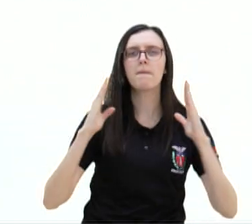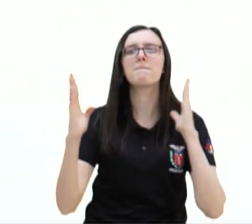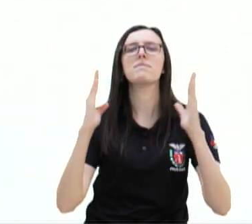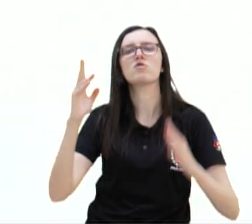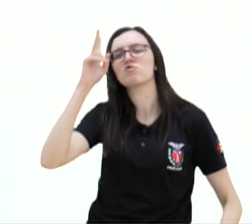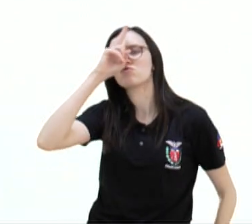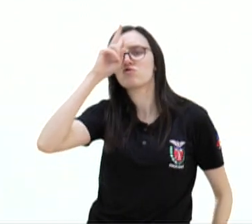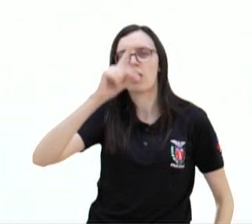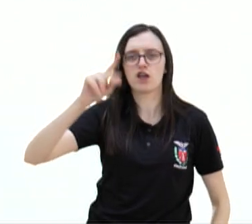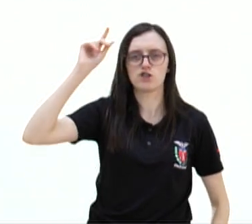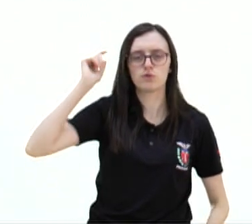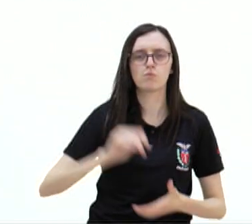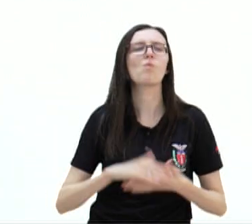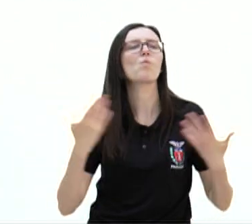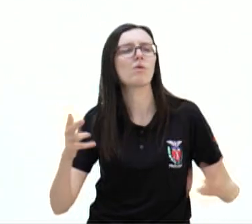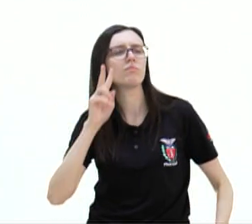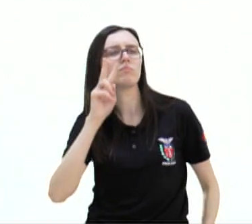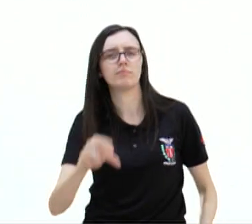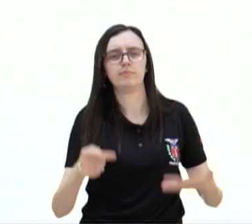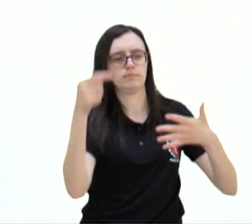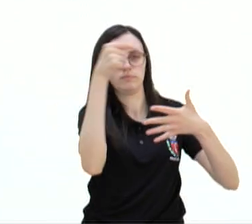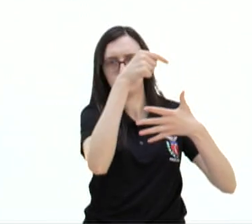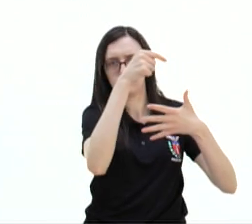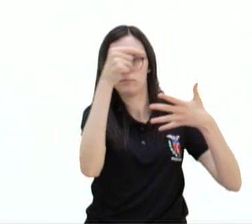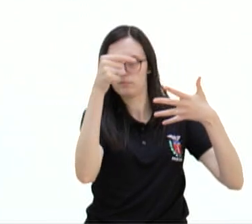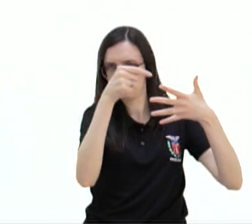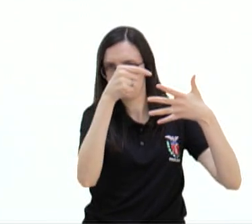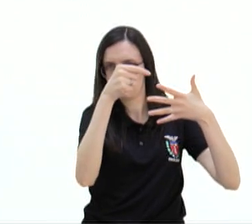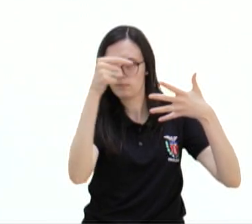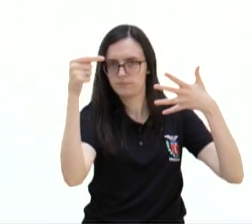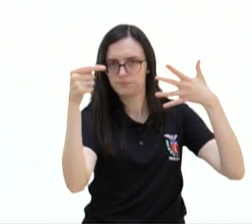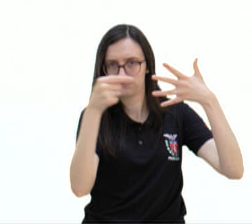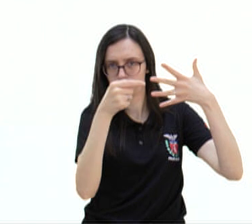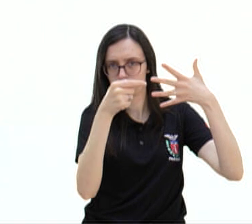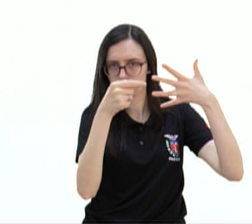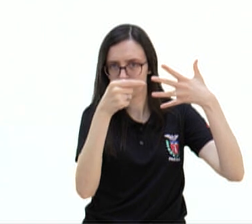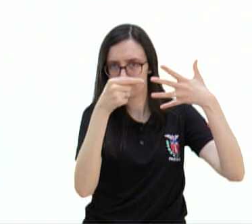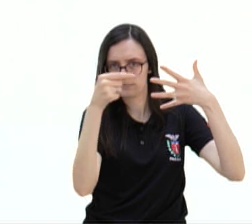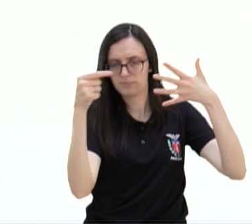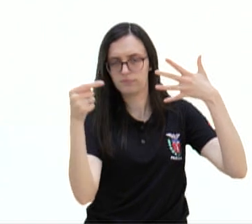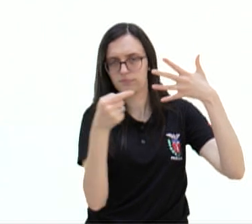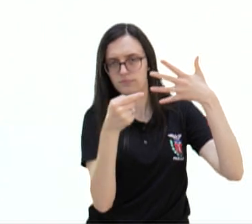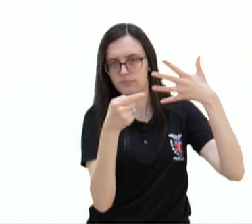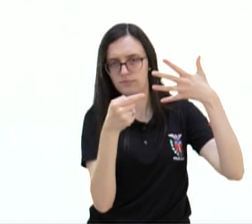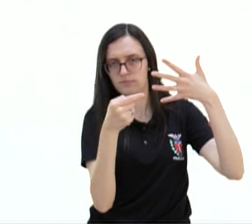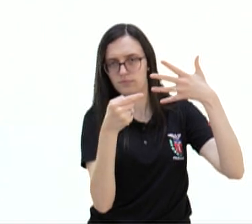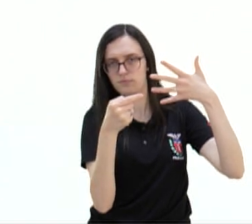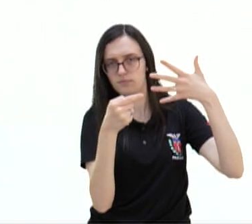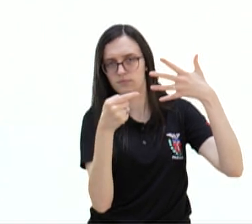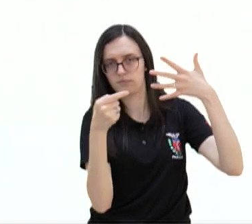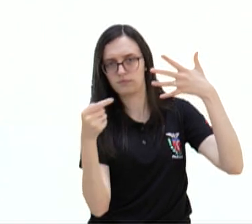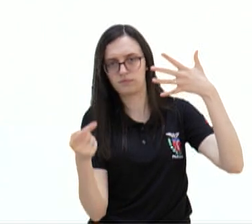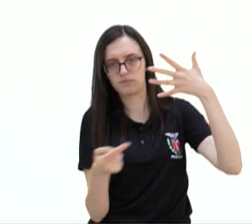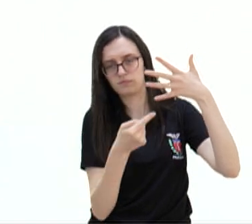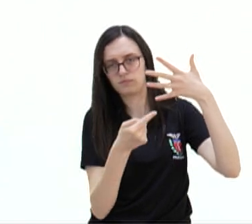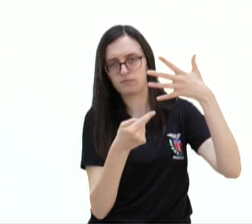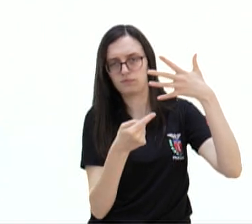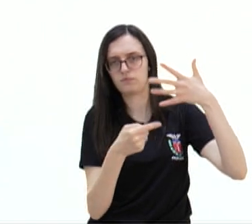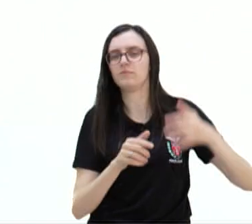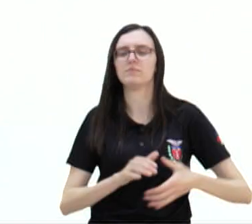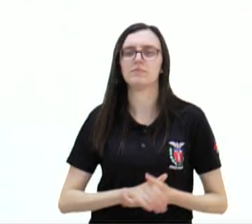Antiga? A. Sócrates. B. Heródoto. C. Homero. D. Aristóteles. Ou